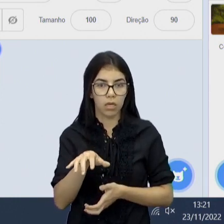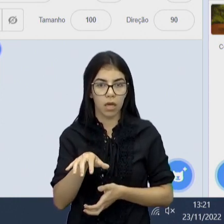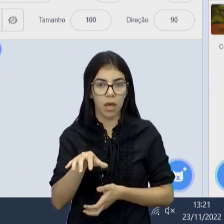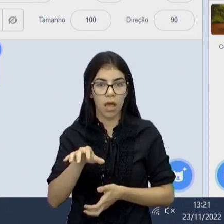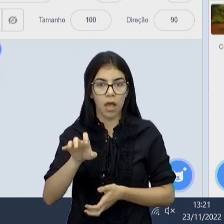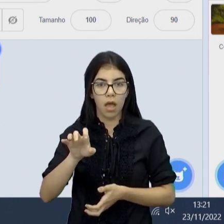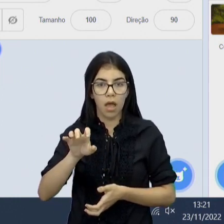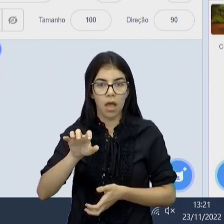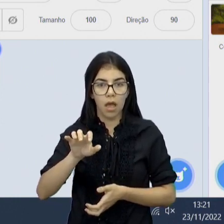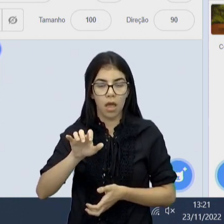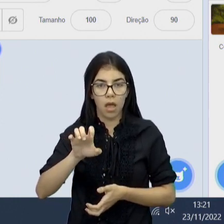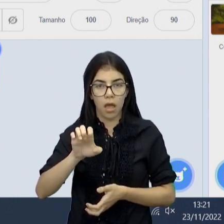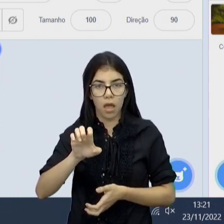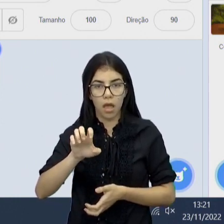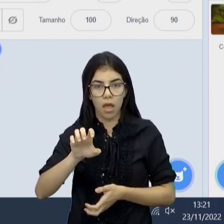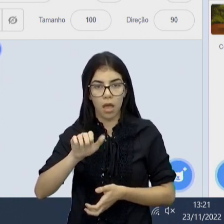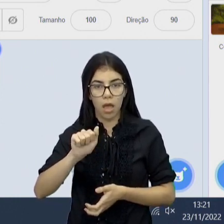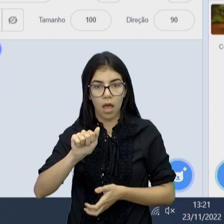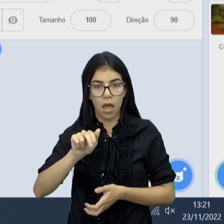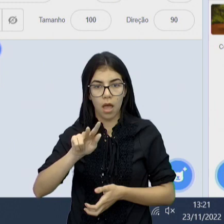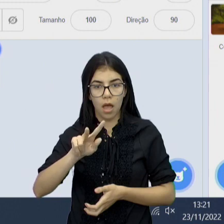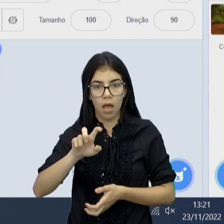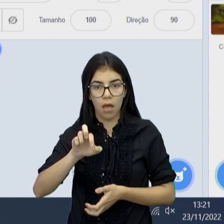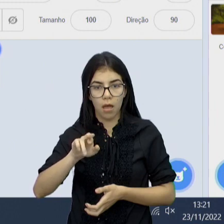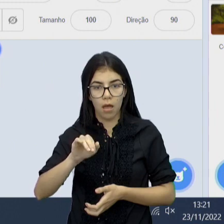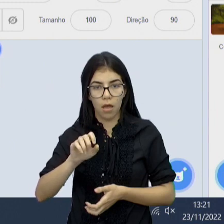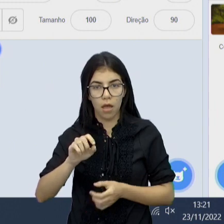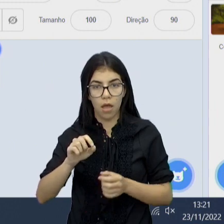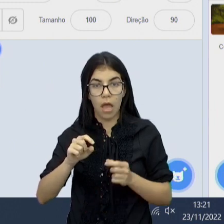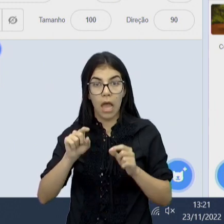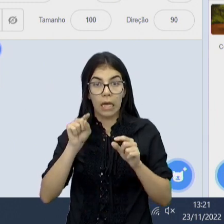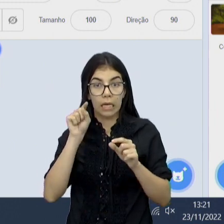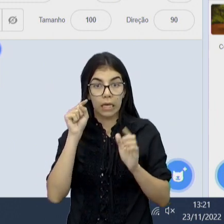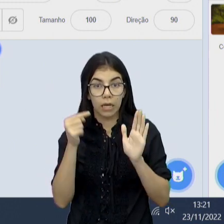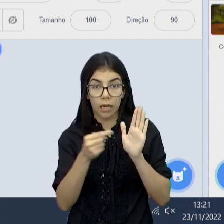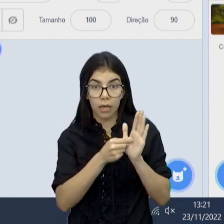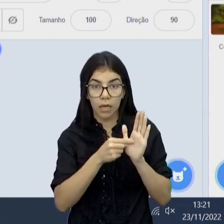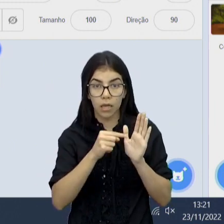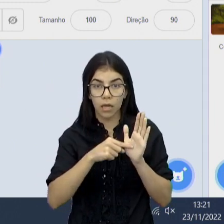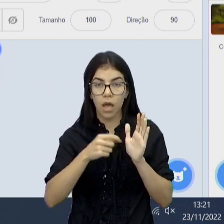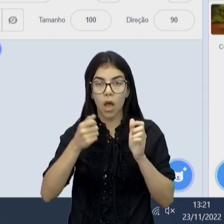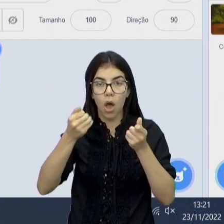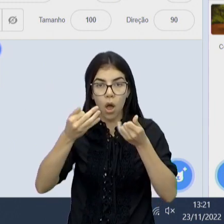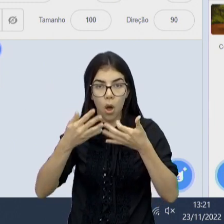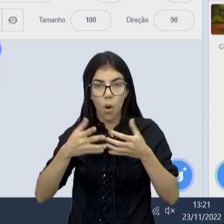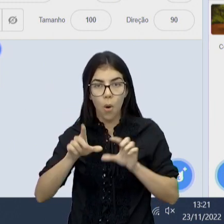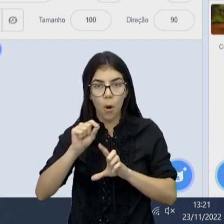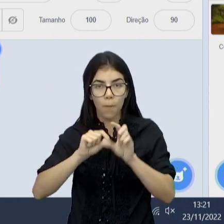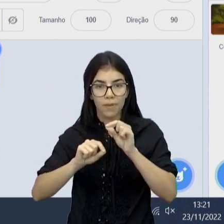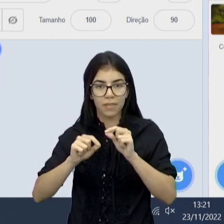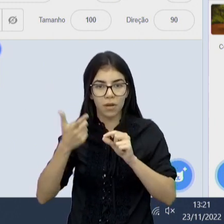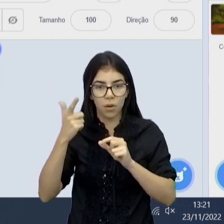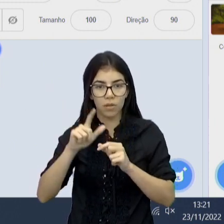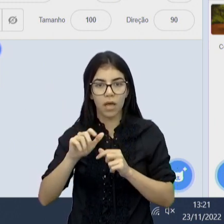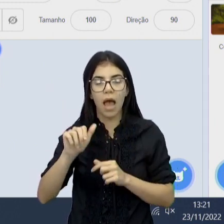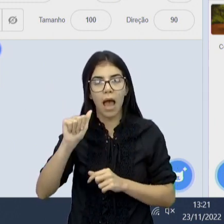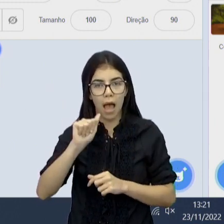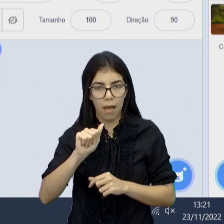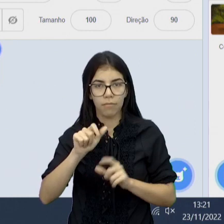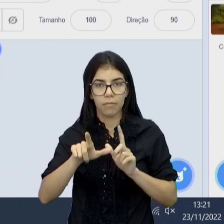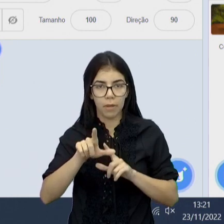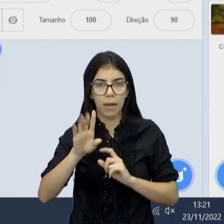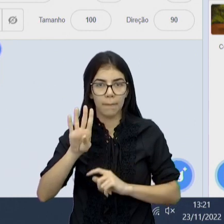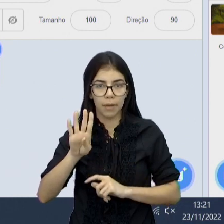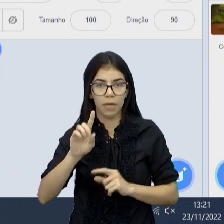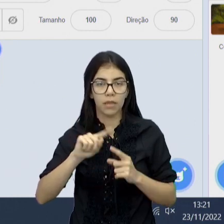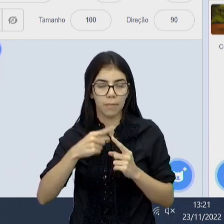Sim. ele põe aí setinha aí, só pra eles verem. Aparecem as opções. Ah, que interessante. A gente vai começar com a B, tá Tá. bom? Mas vai ter